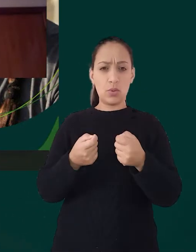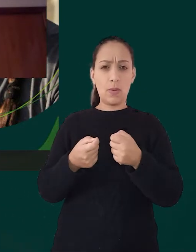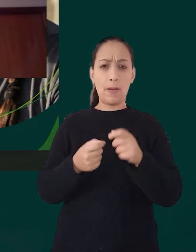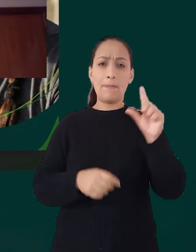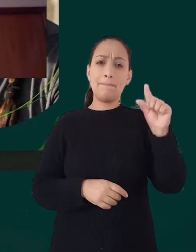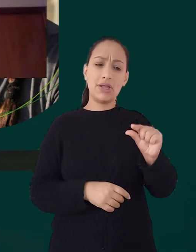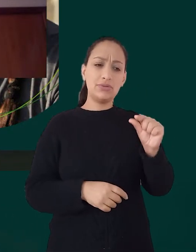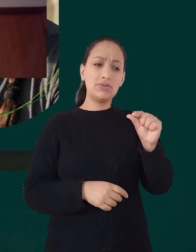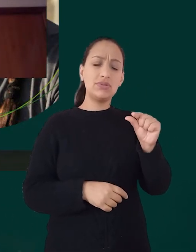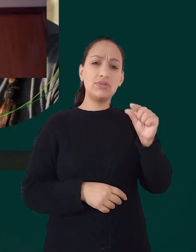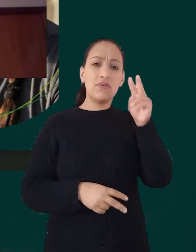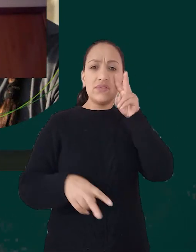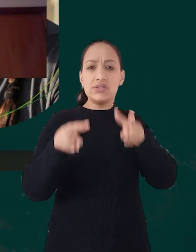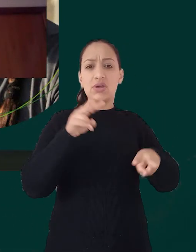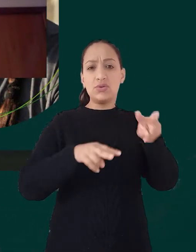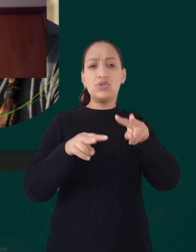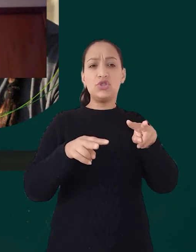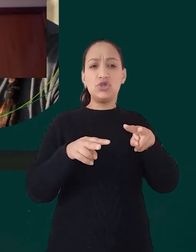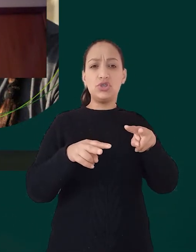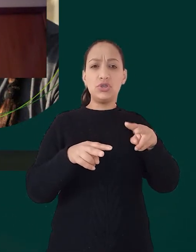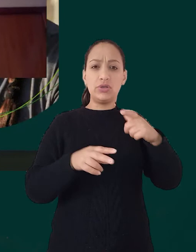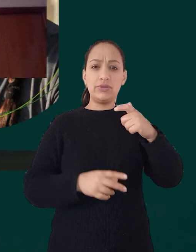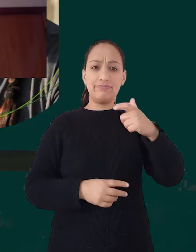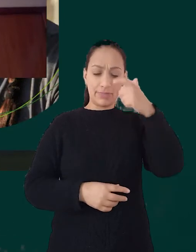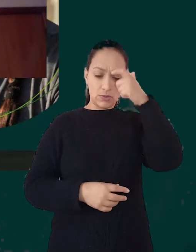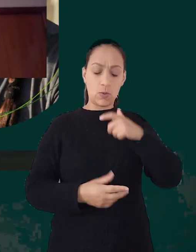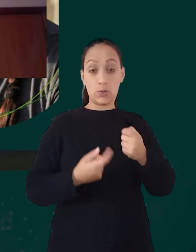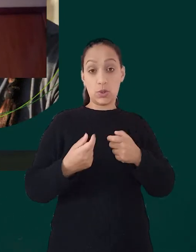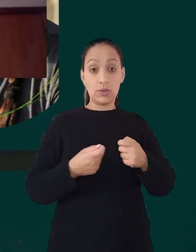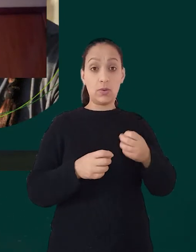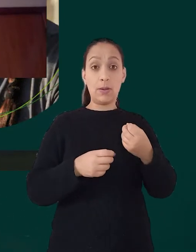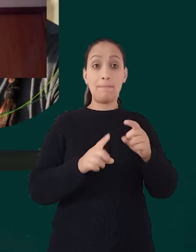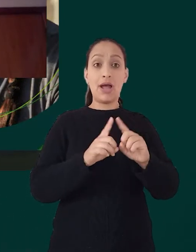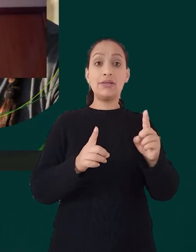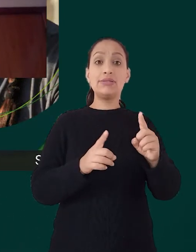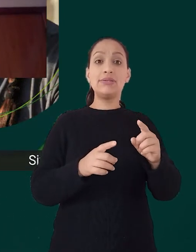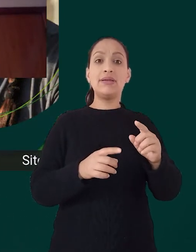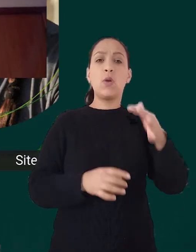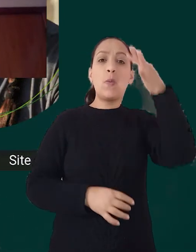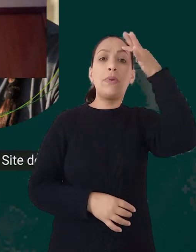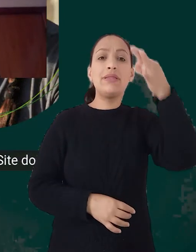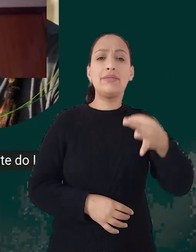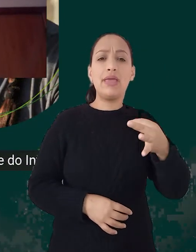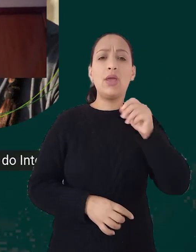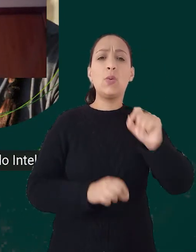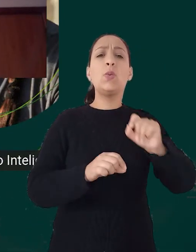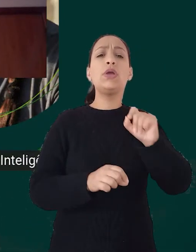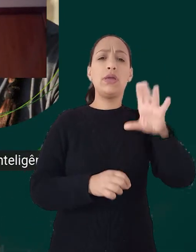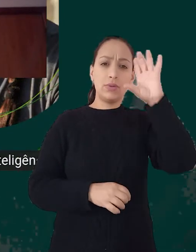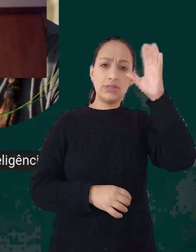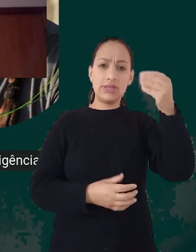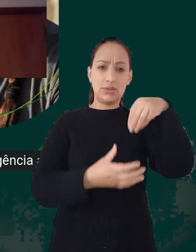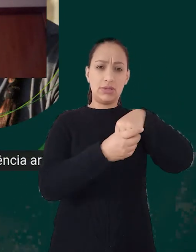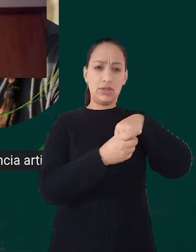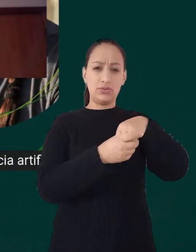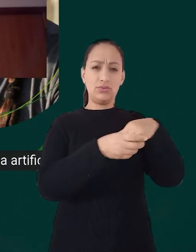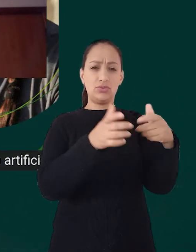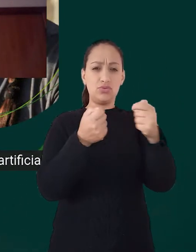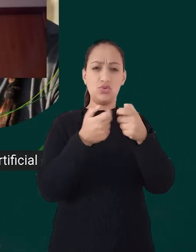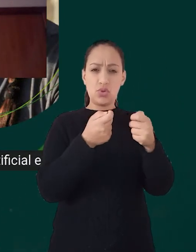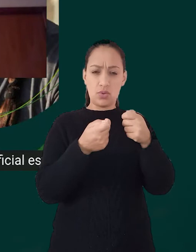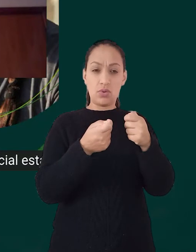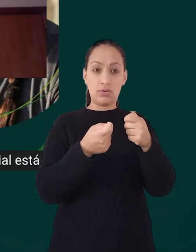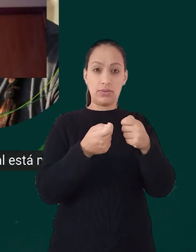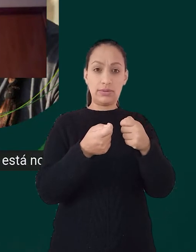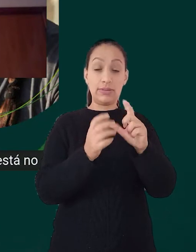olhar de jogador e mais olhos de quem está compreendendo o que está acontecendo dentro do jogo, tá? Depois que tu começa